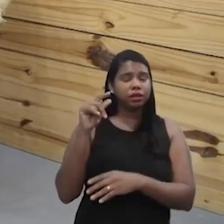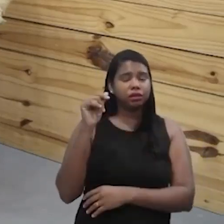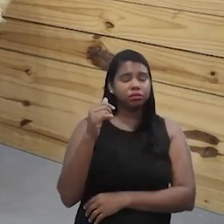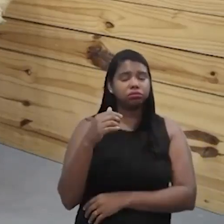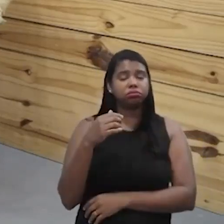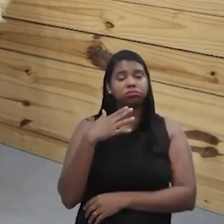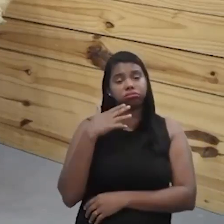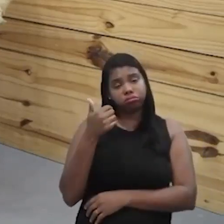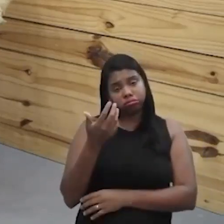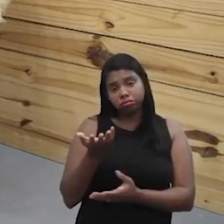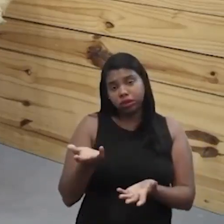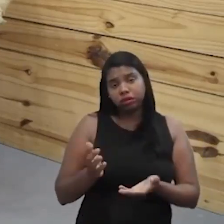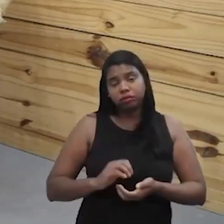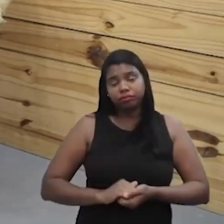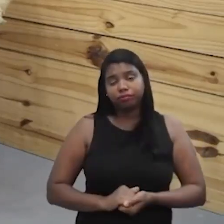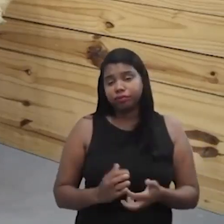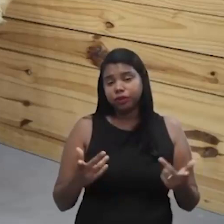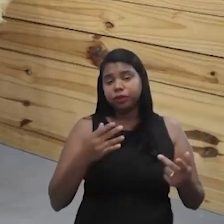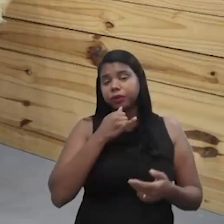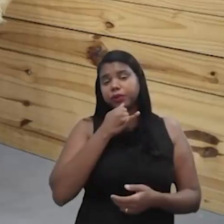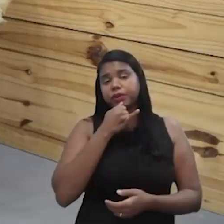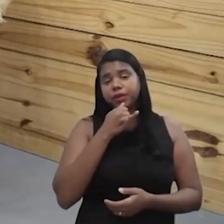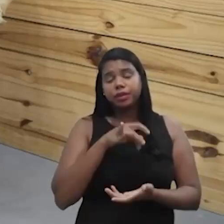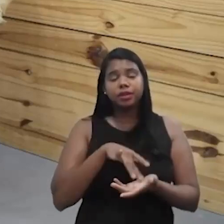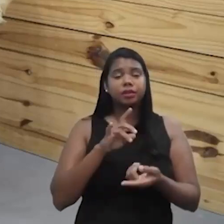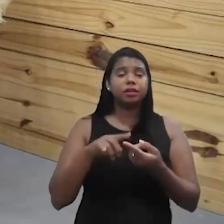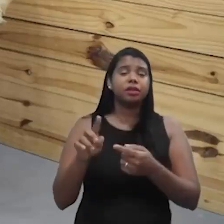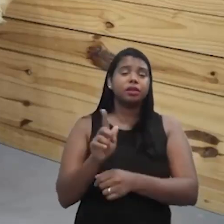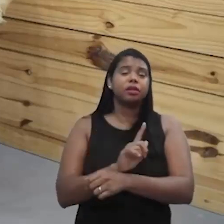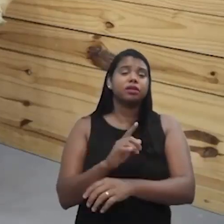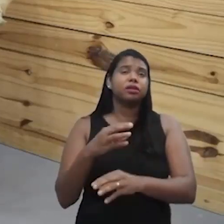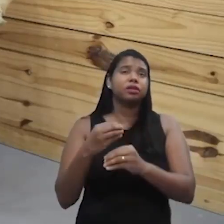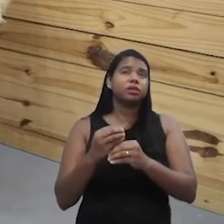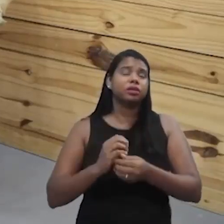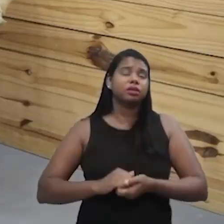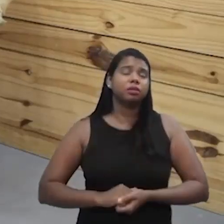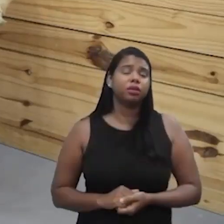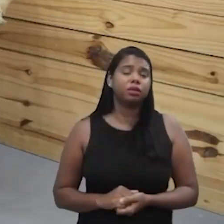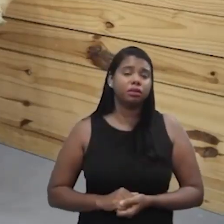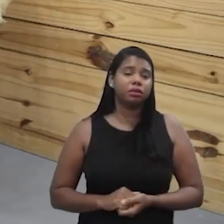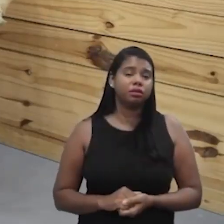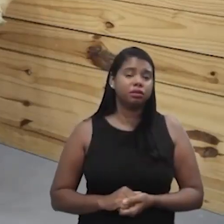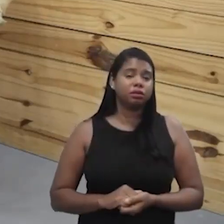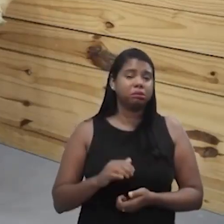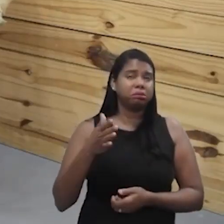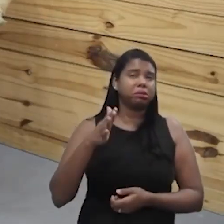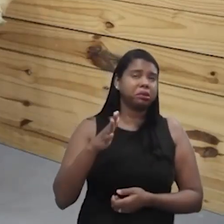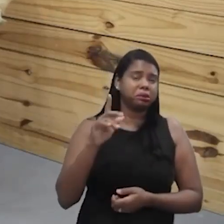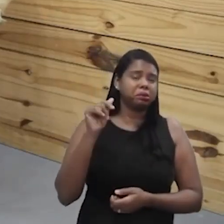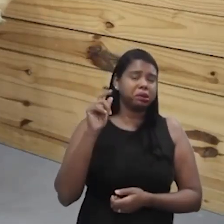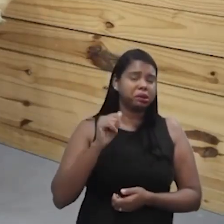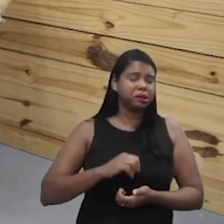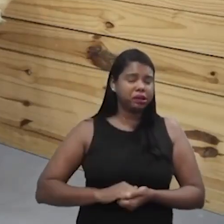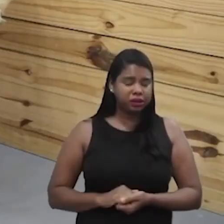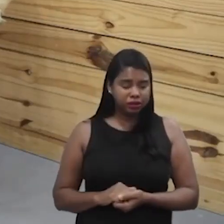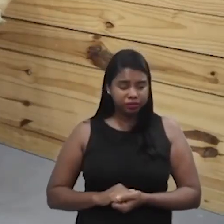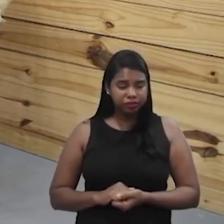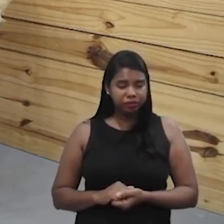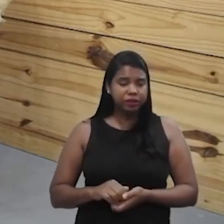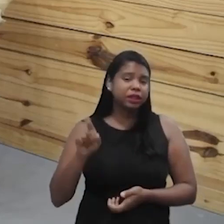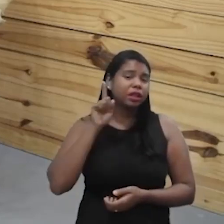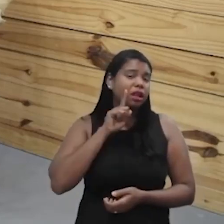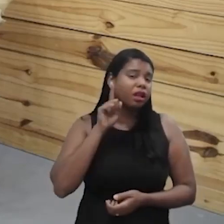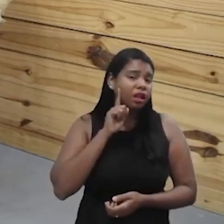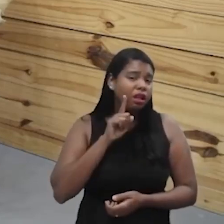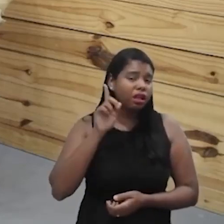atrativos. Tem alguns exemplos aqui, gestor de IA, por exemplo, ele ganha em média aí nos Estados